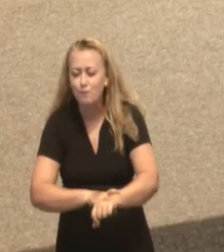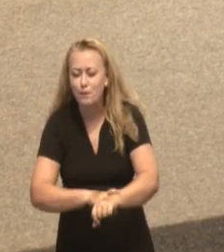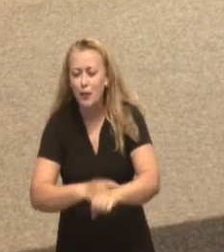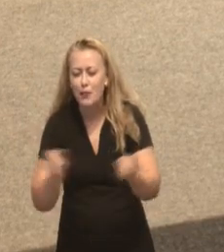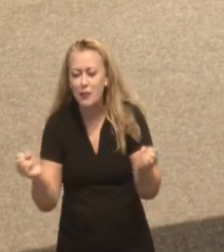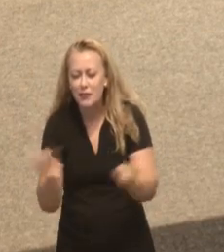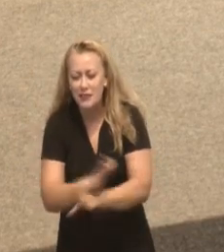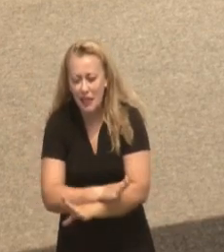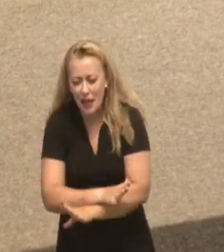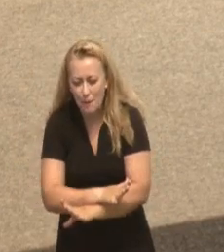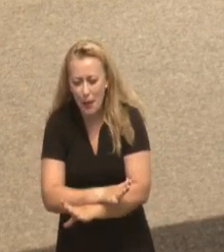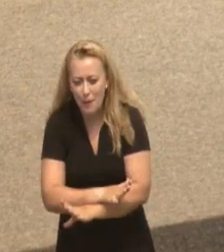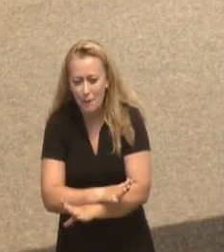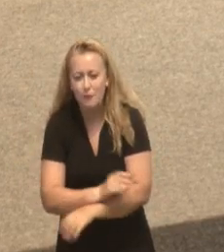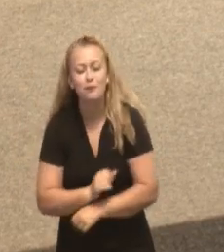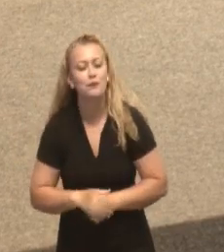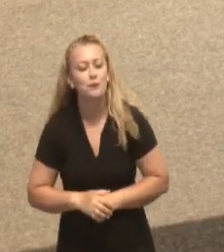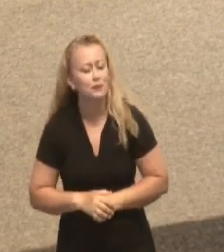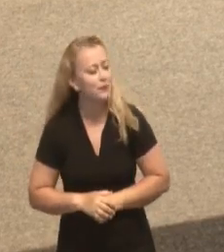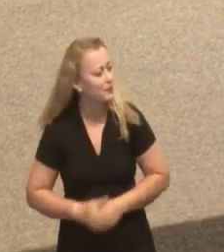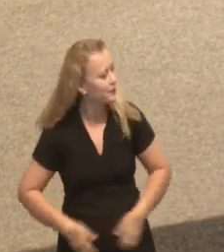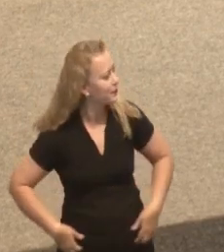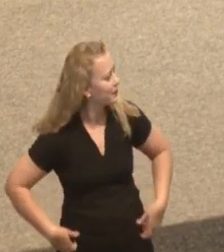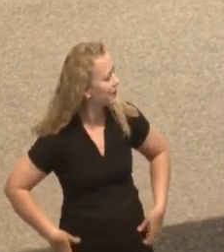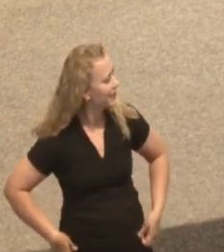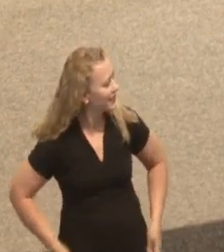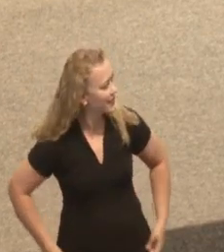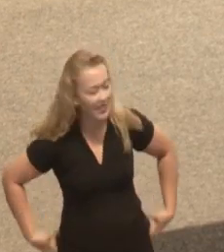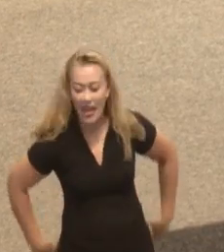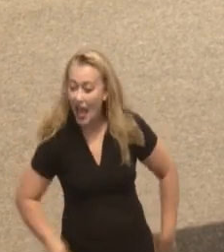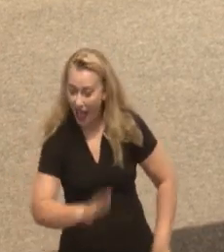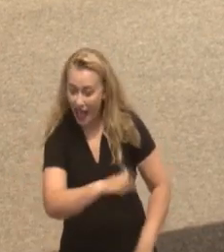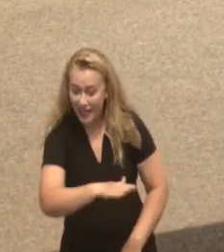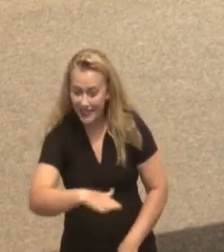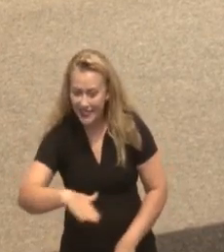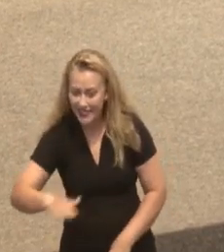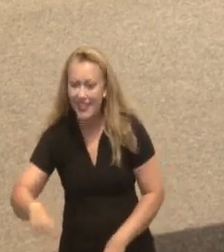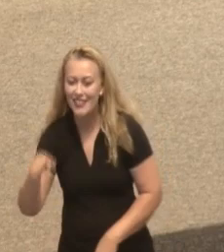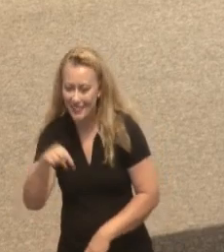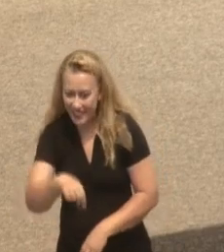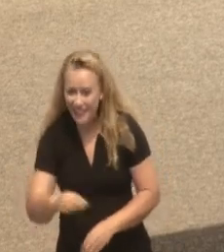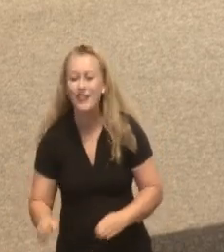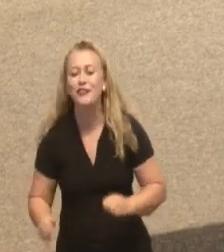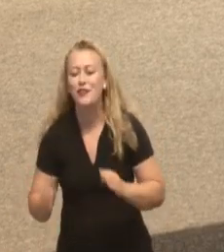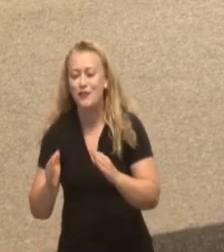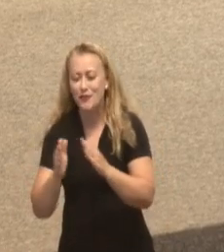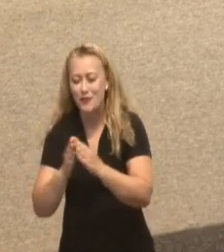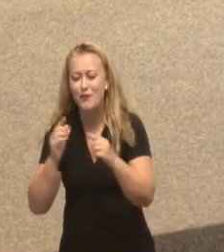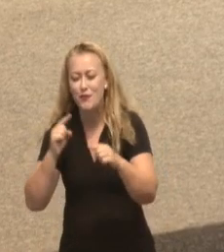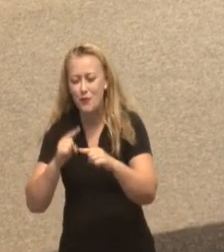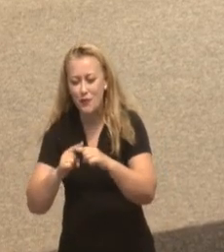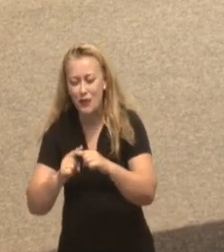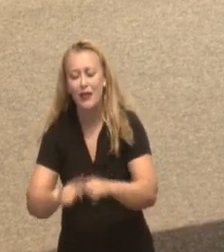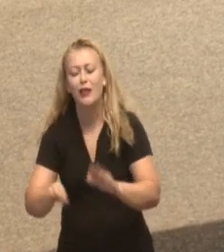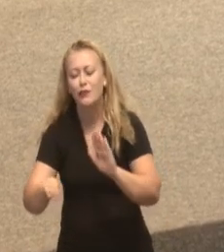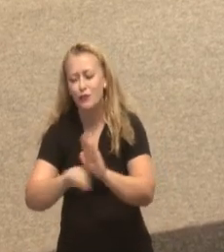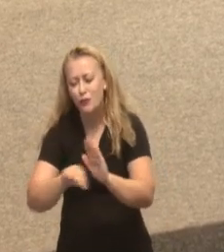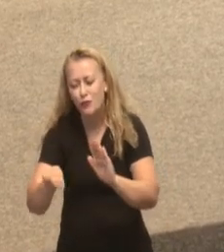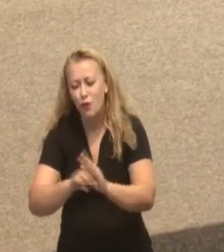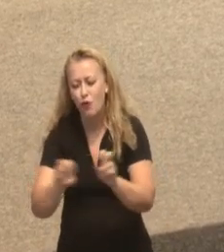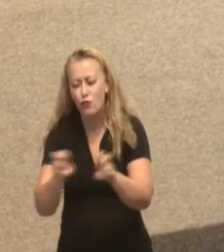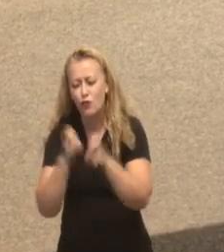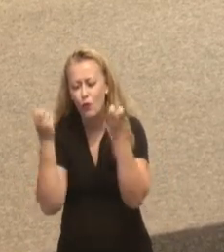nossa campanha, perceber as nossas crianças aqui para cultuar, para louvar, e que seja um momento de